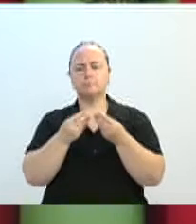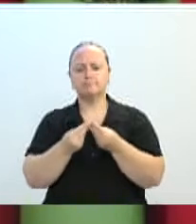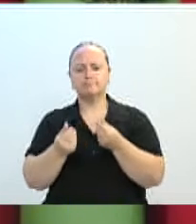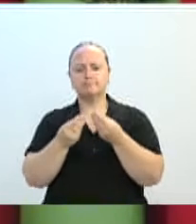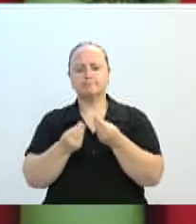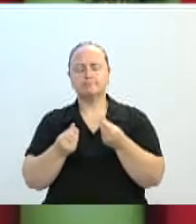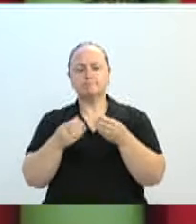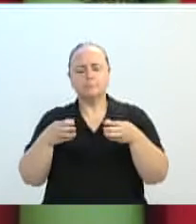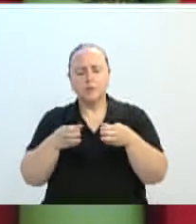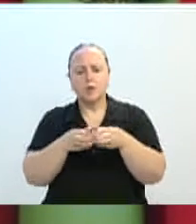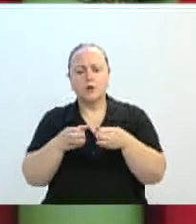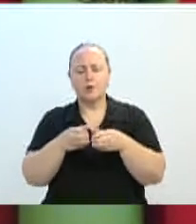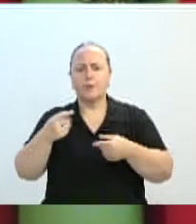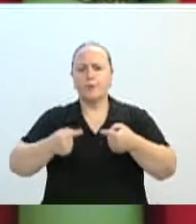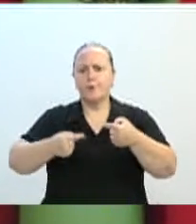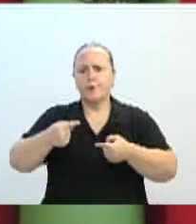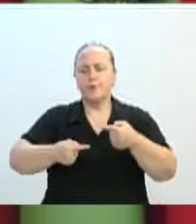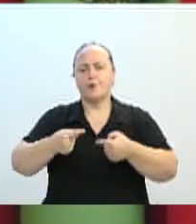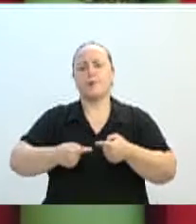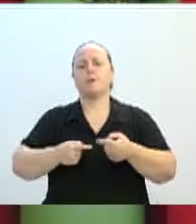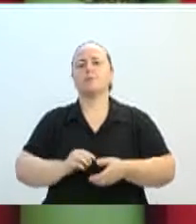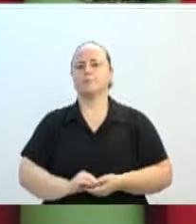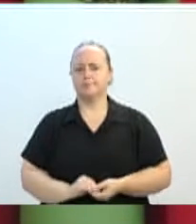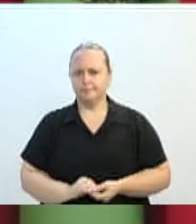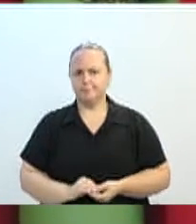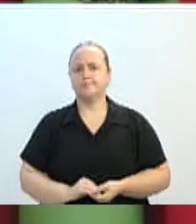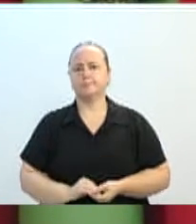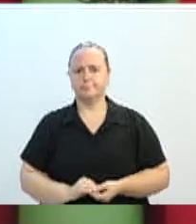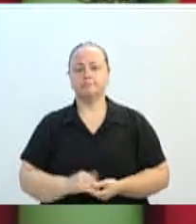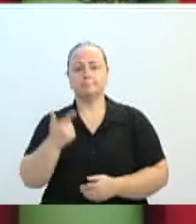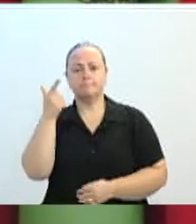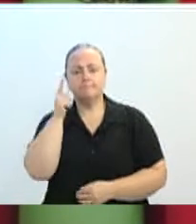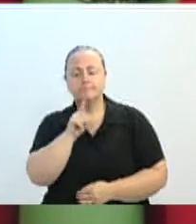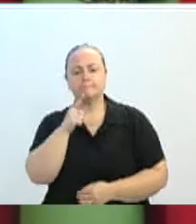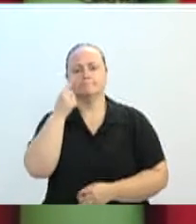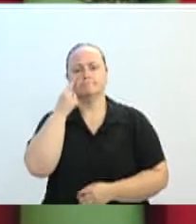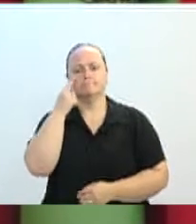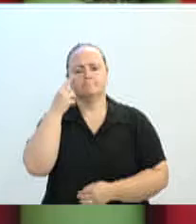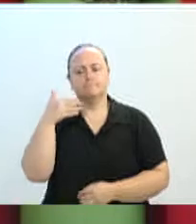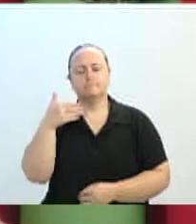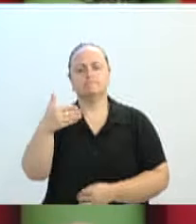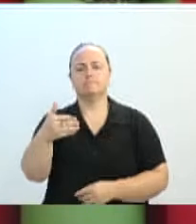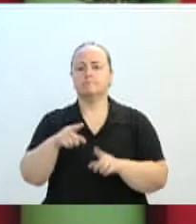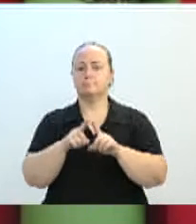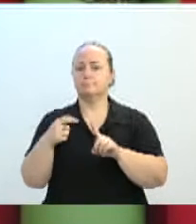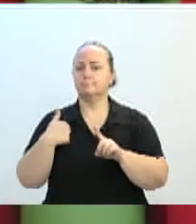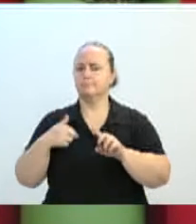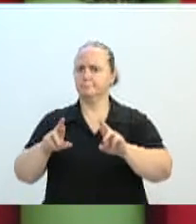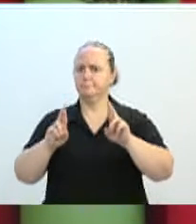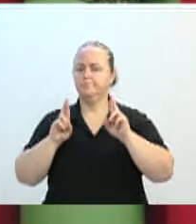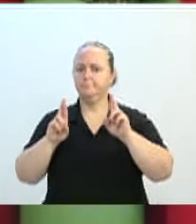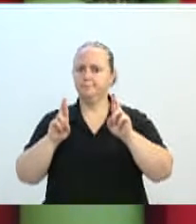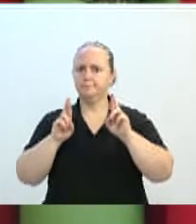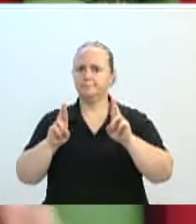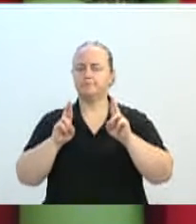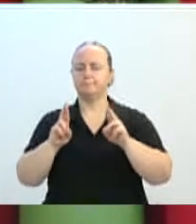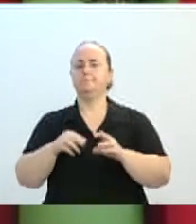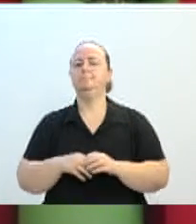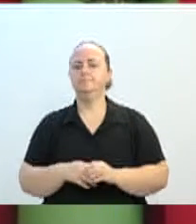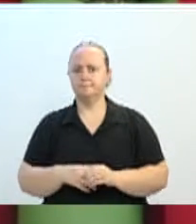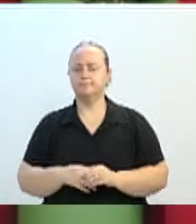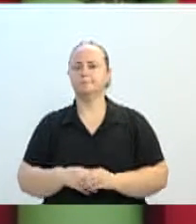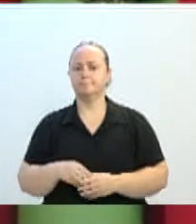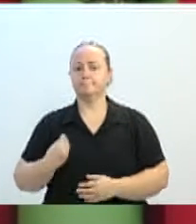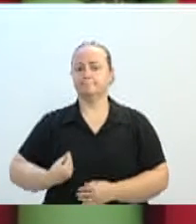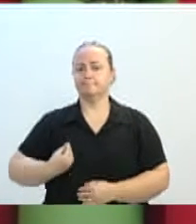Parlamento para fazer a discussão nessa casa para que a gente possa vem espero porque já ouvi informações aqui que poderiam